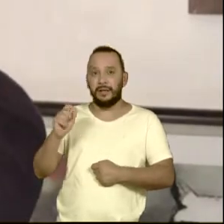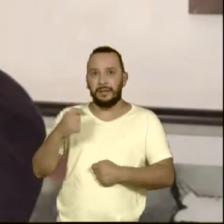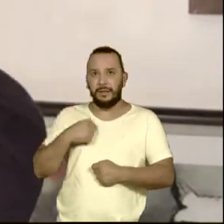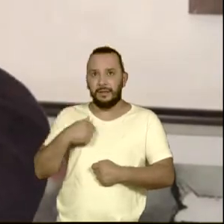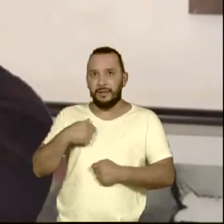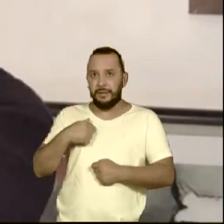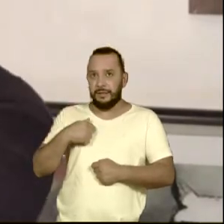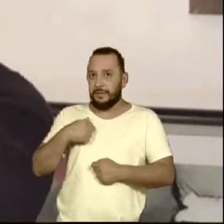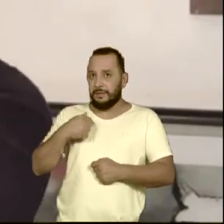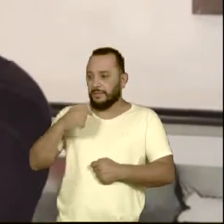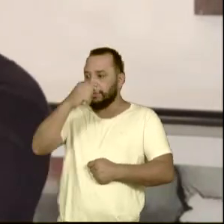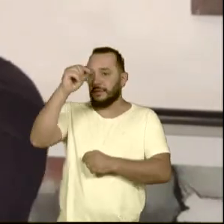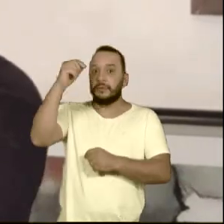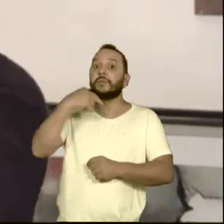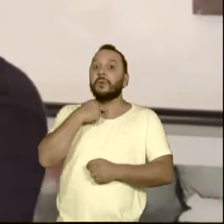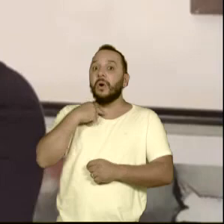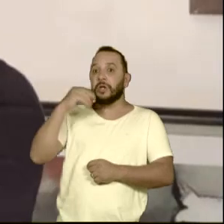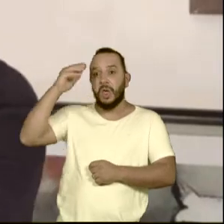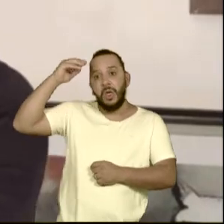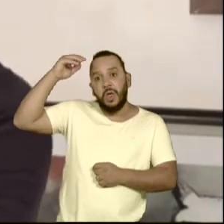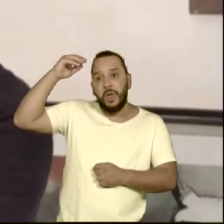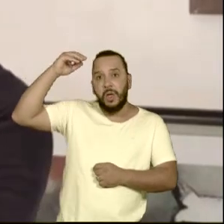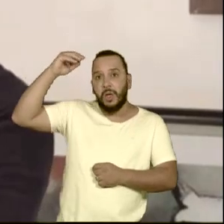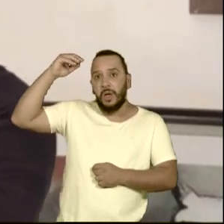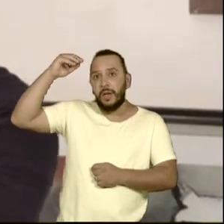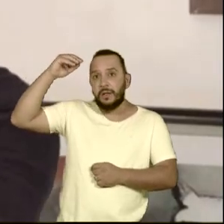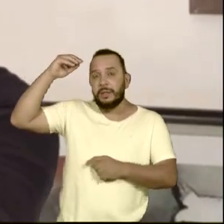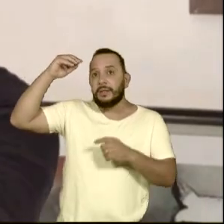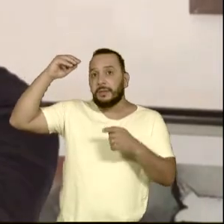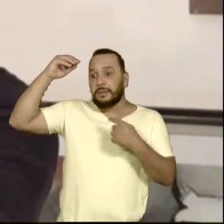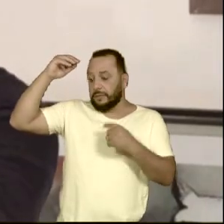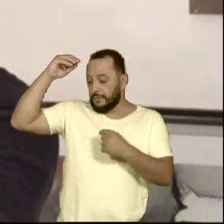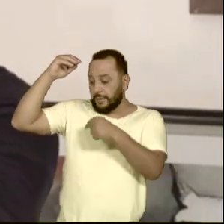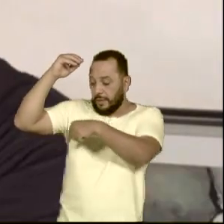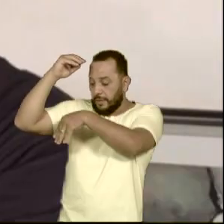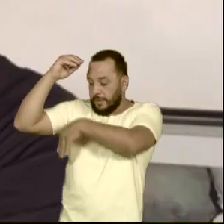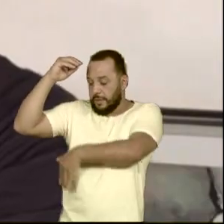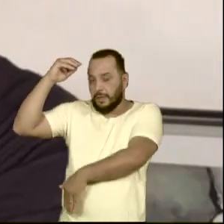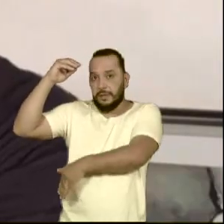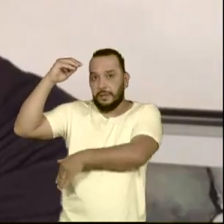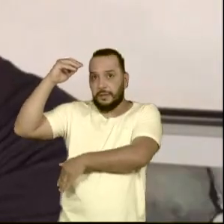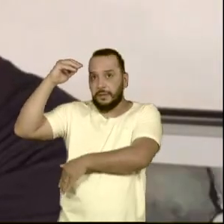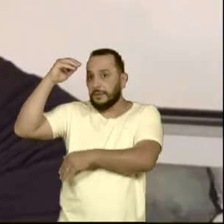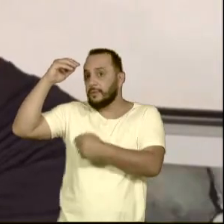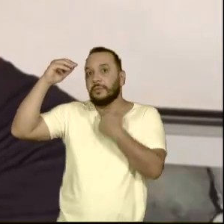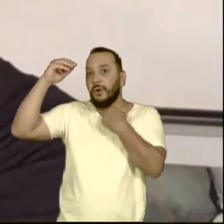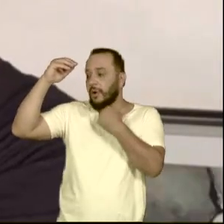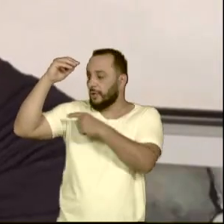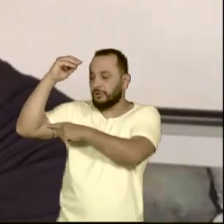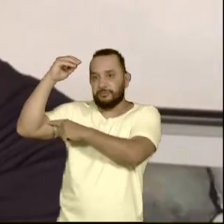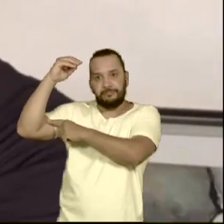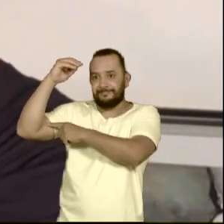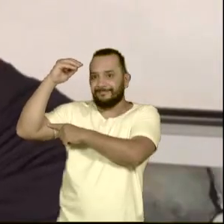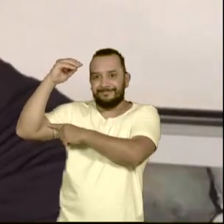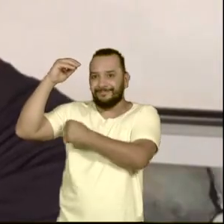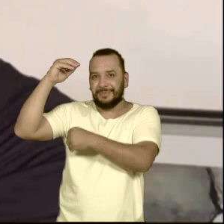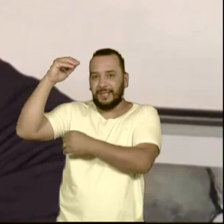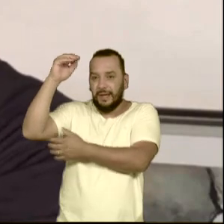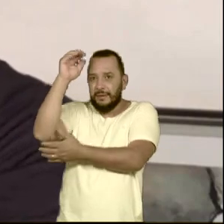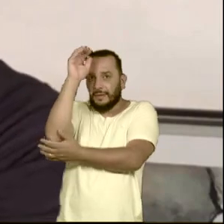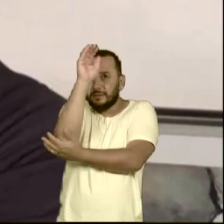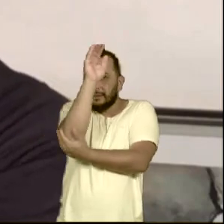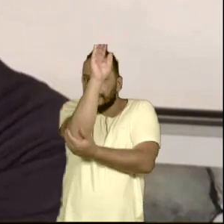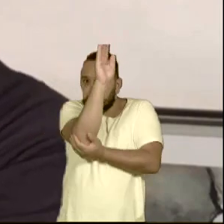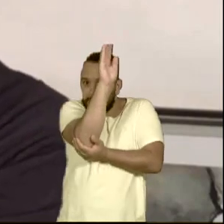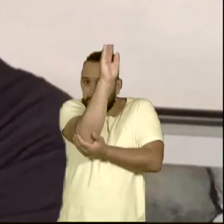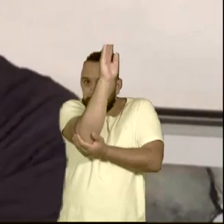meu braço aqui, o direito, ele está na linha da minha perna direita. A cabeça dele não pode sair alinhada, a perna direita, a cabeça